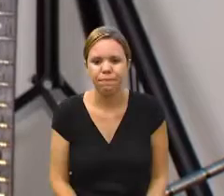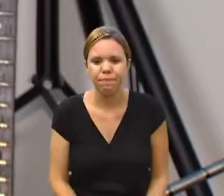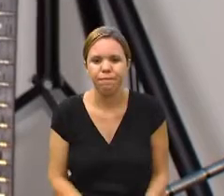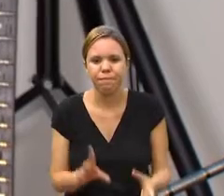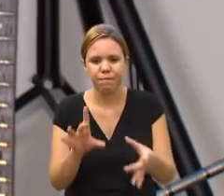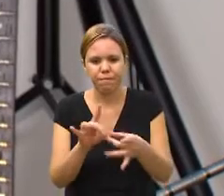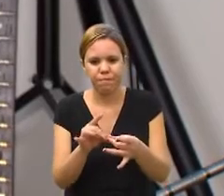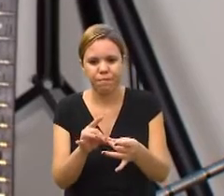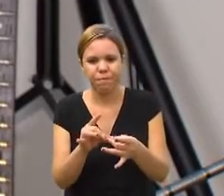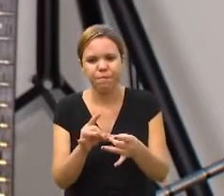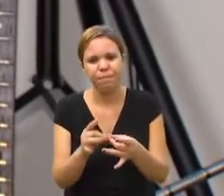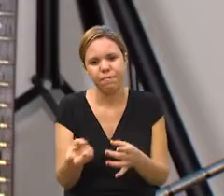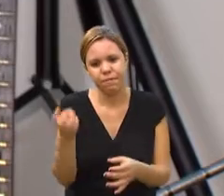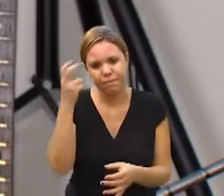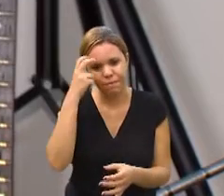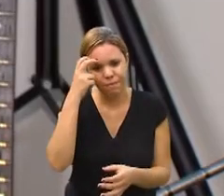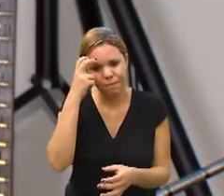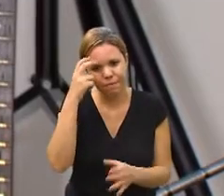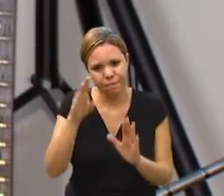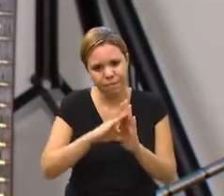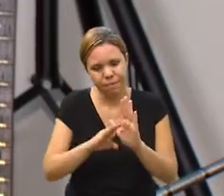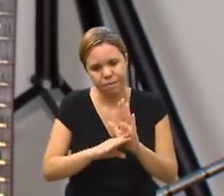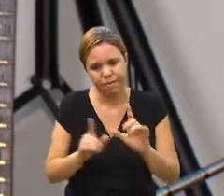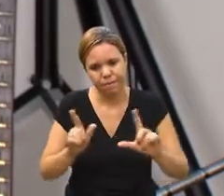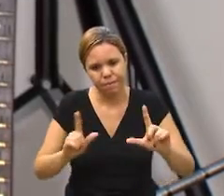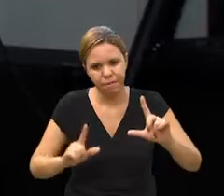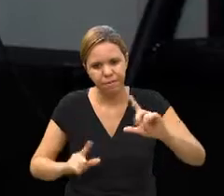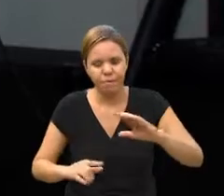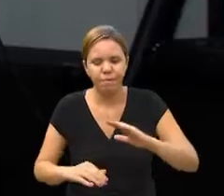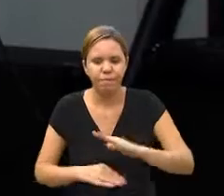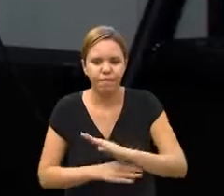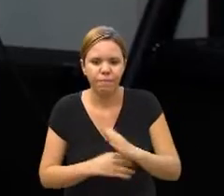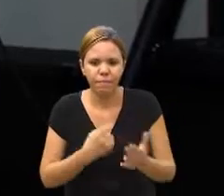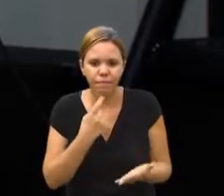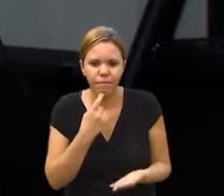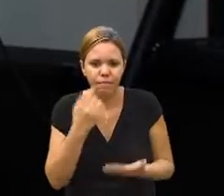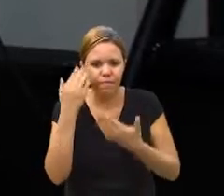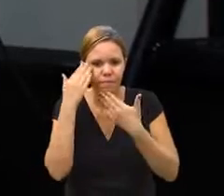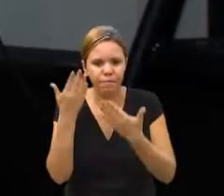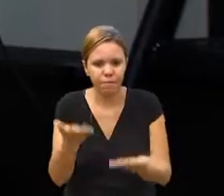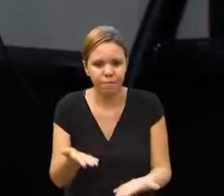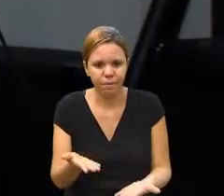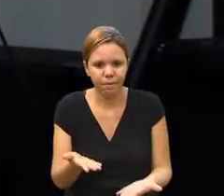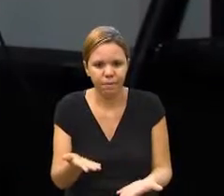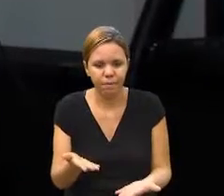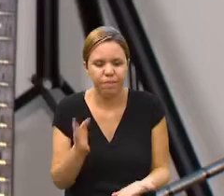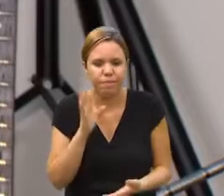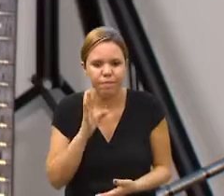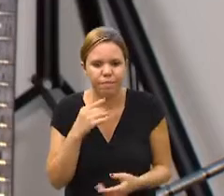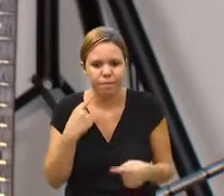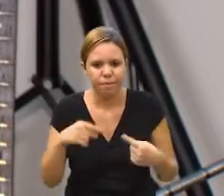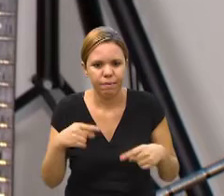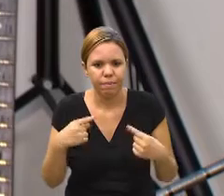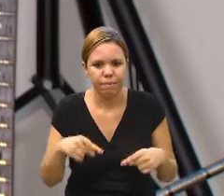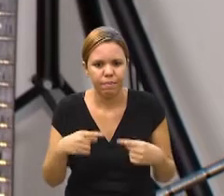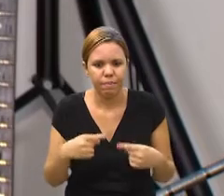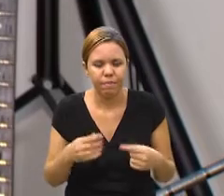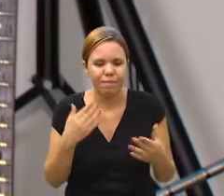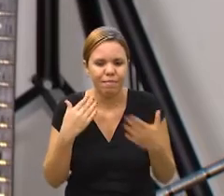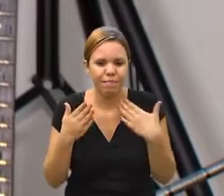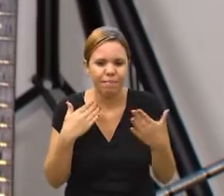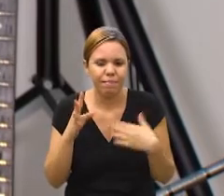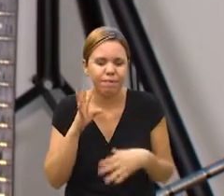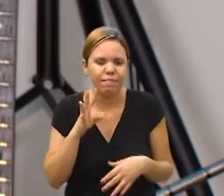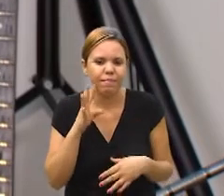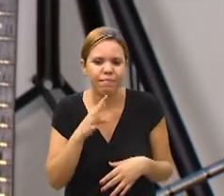Conexão Cultural na tela da TV Câmara Campinas. Muito obrigado, Marcel. Obrigado, Show de você, bola. André, Valeu obrigado. as músicas, valeu o papo.